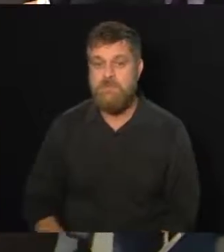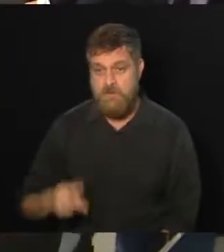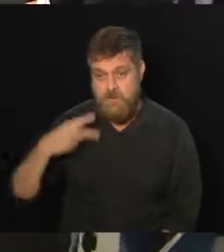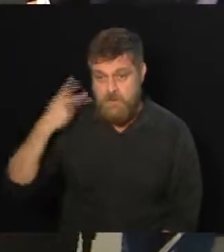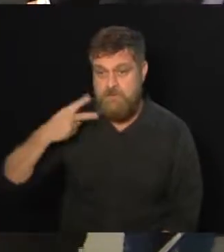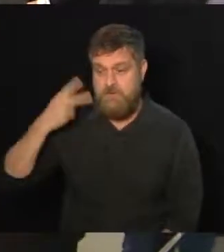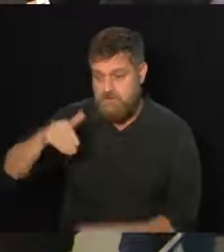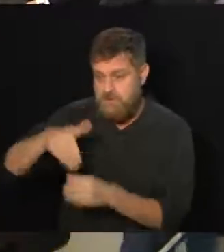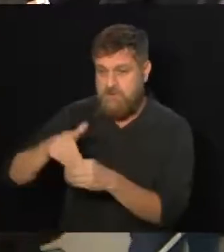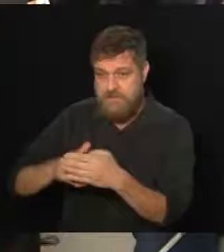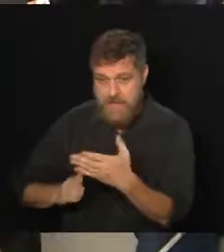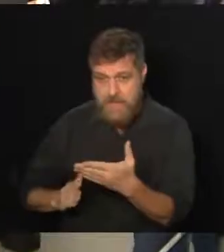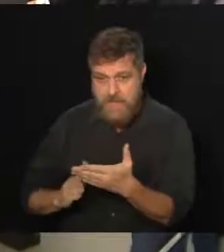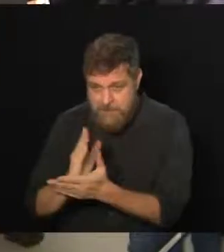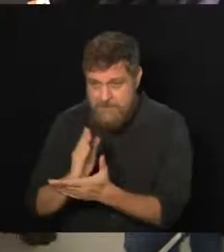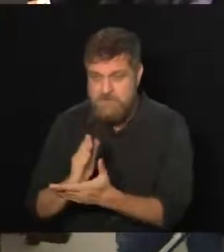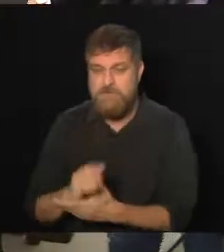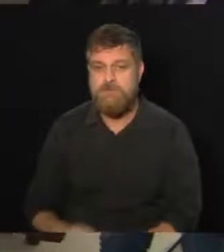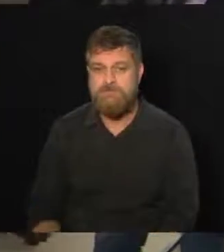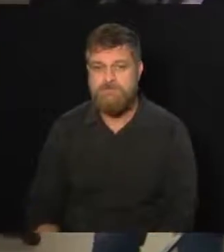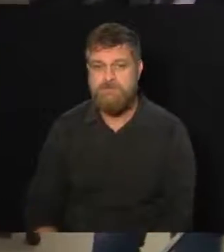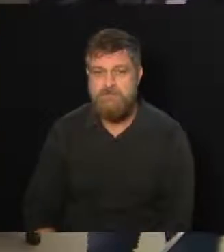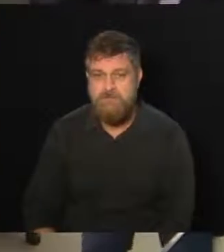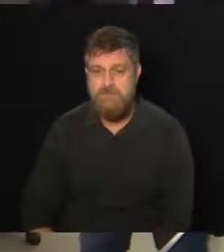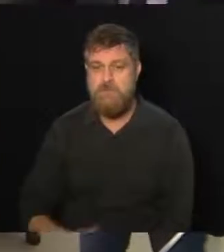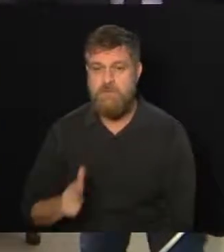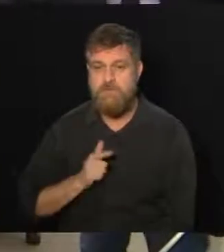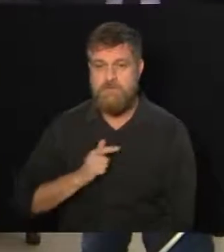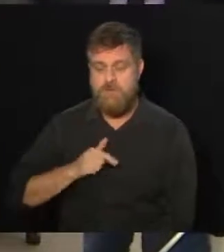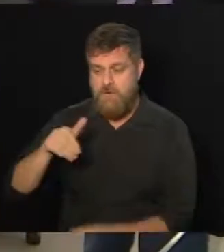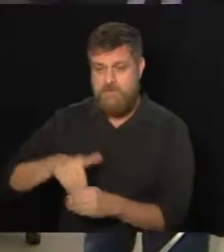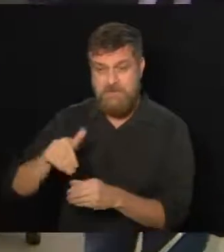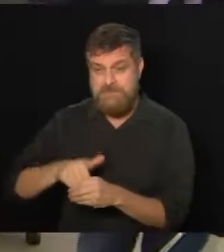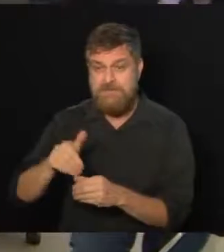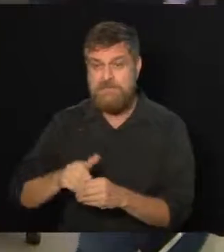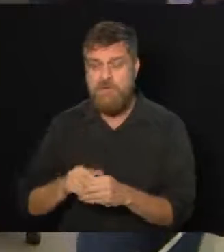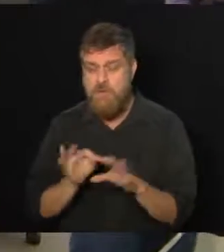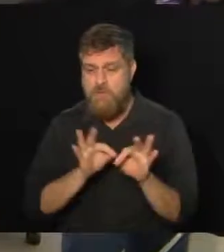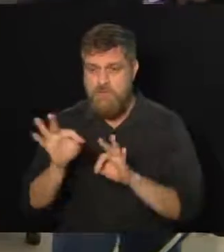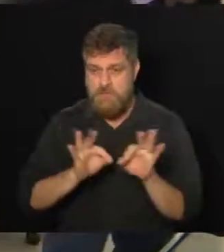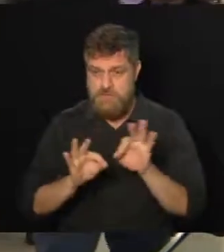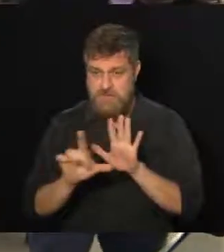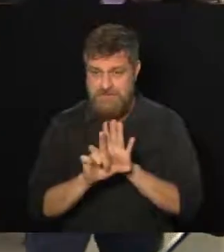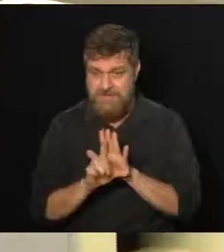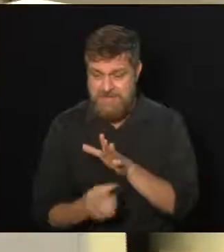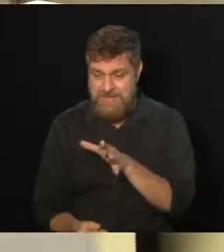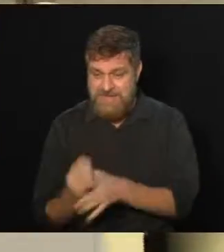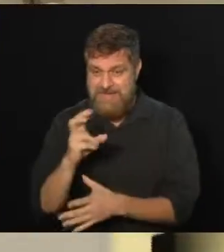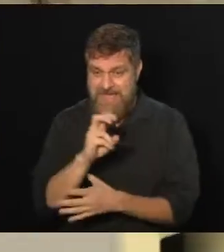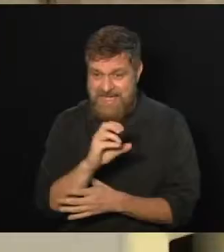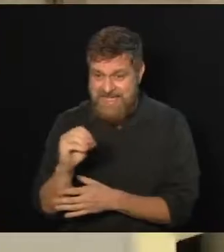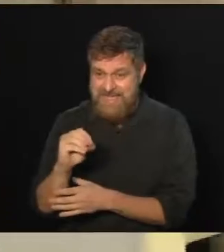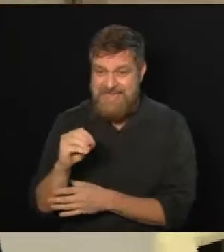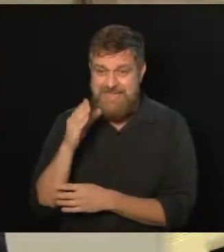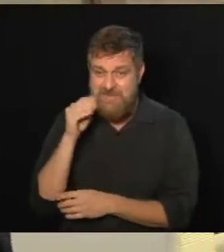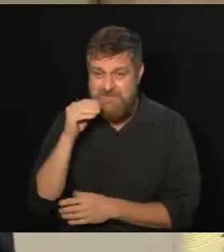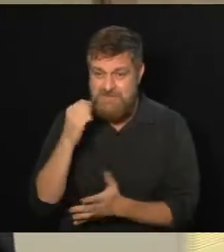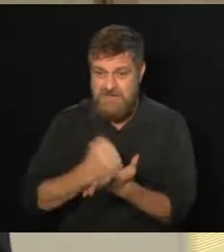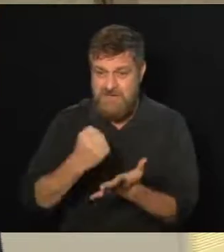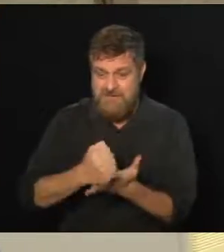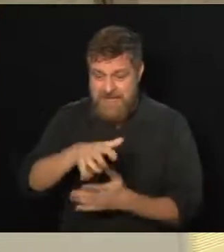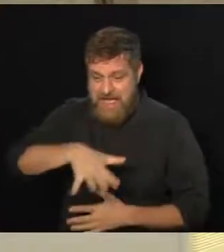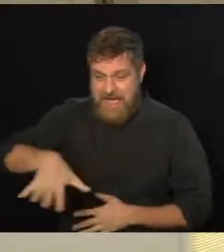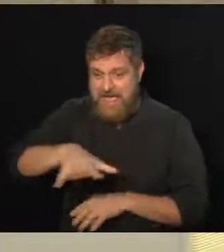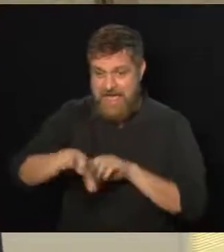Vereadores aprovam por unanimidade dos presentes em votação final projeto que cria 500 cargos públicos de agente